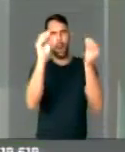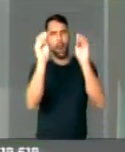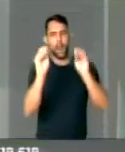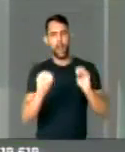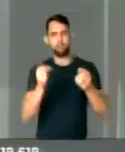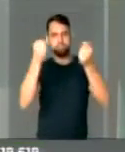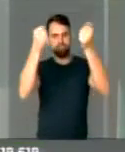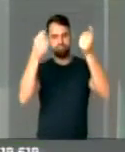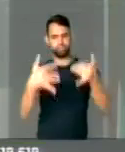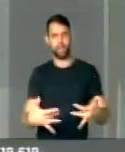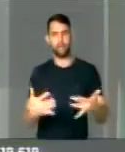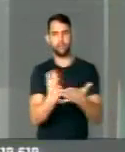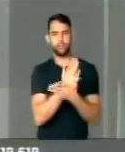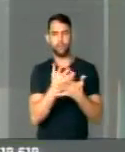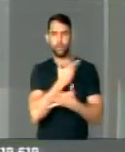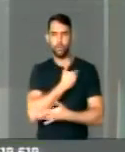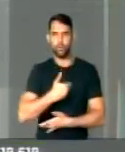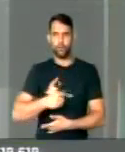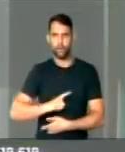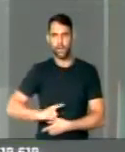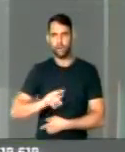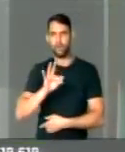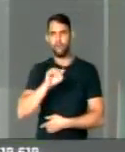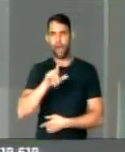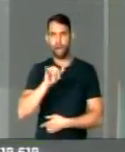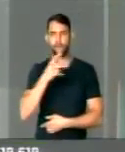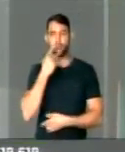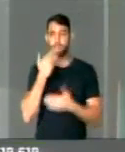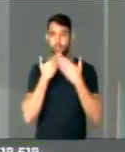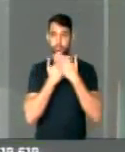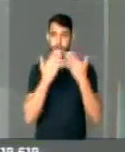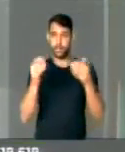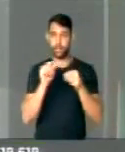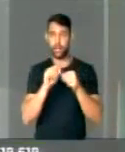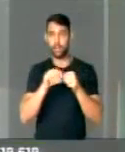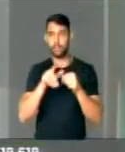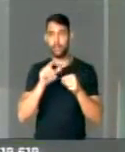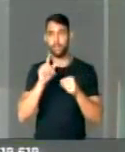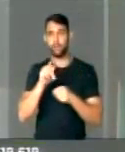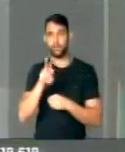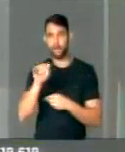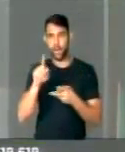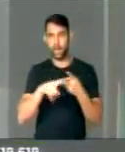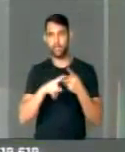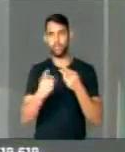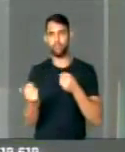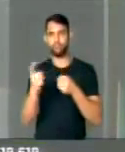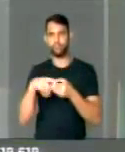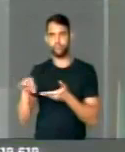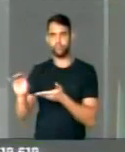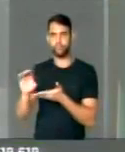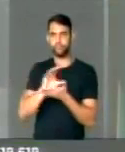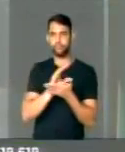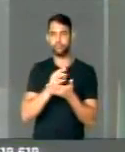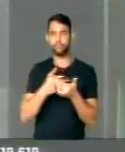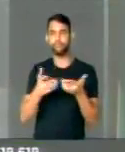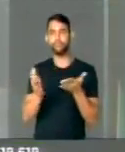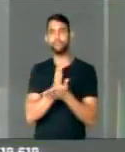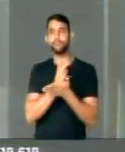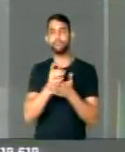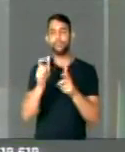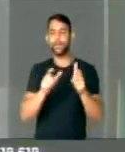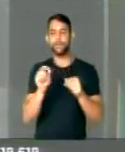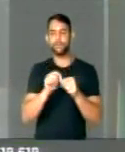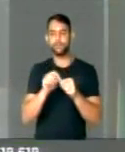se apresenta, tanto no que diz respeito à apresentação de ações de improbidade, quanto também de recuperação daqueles